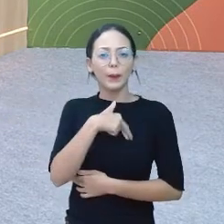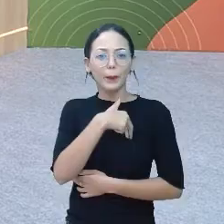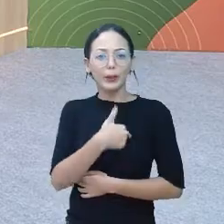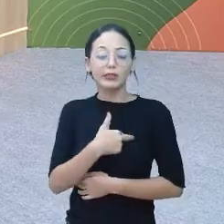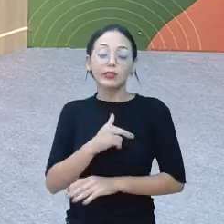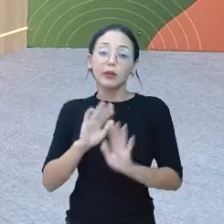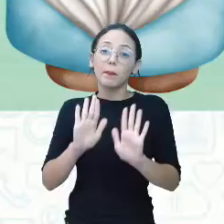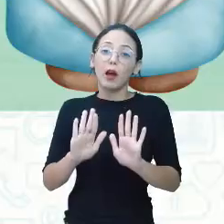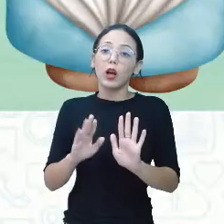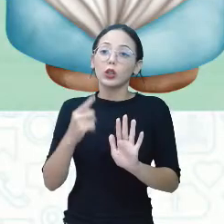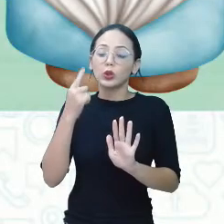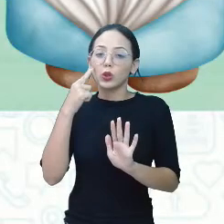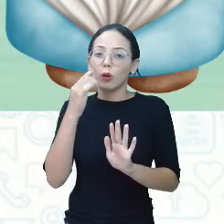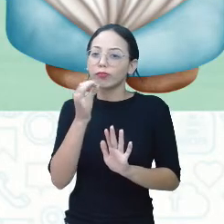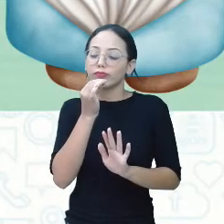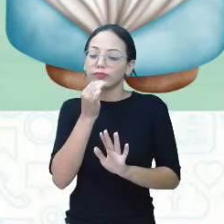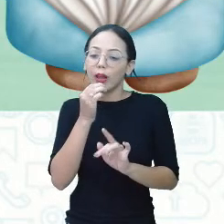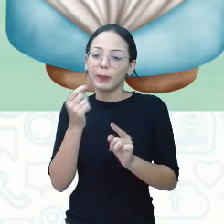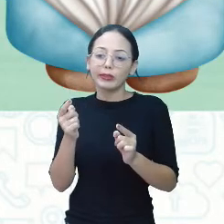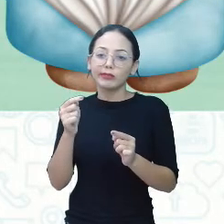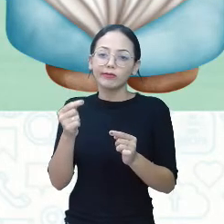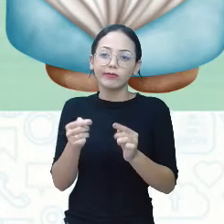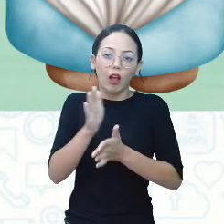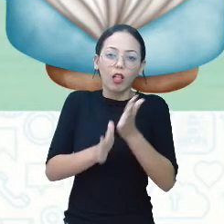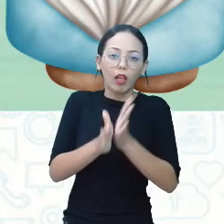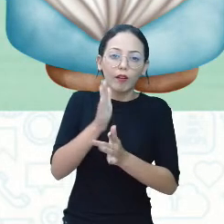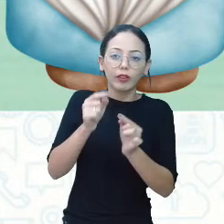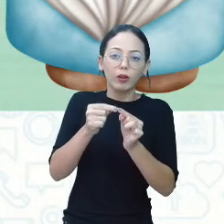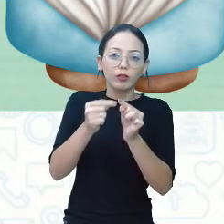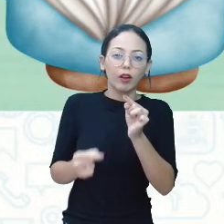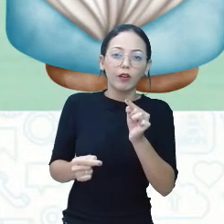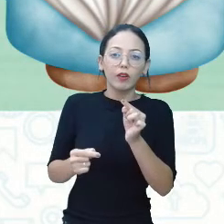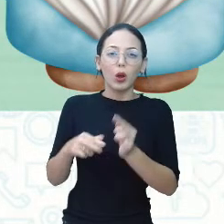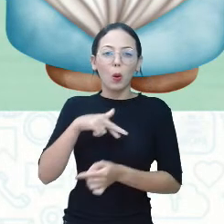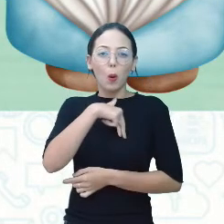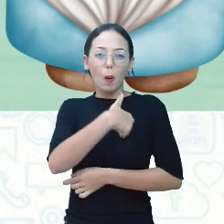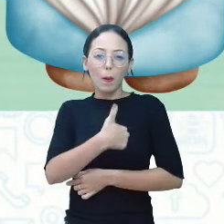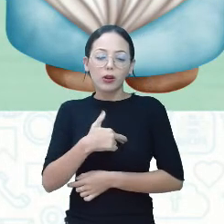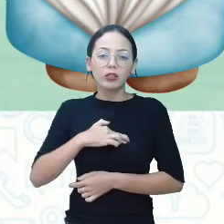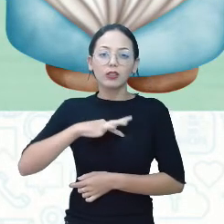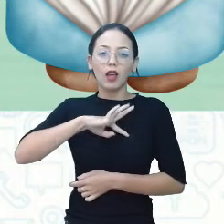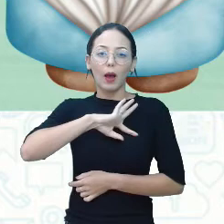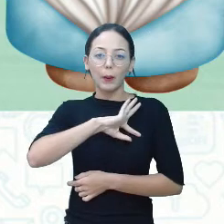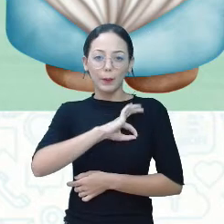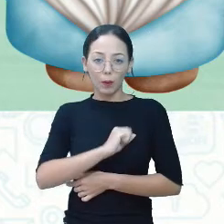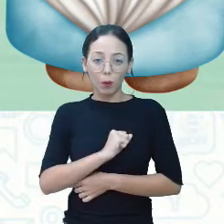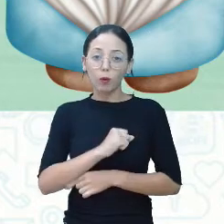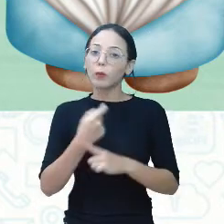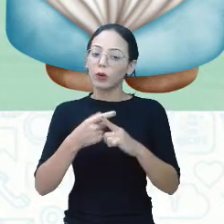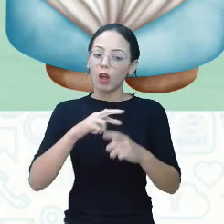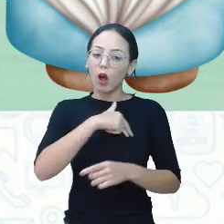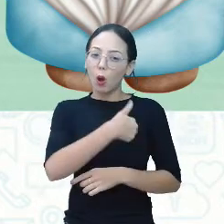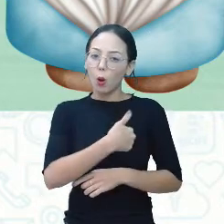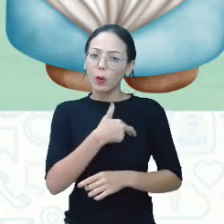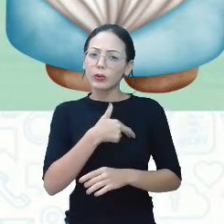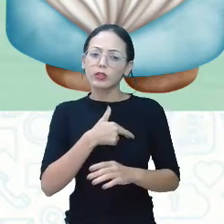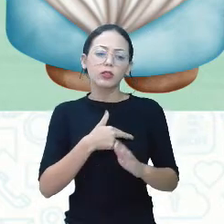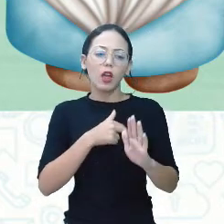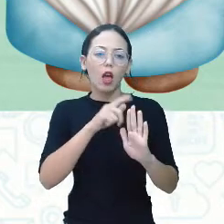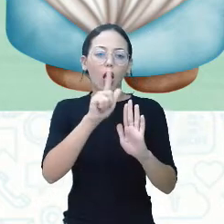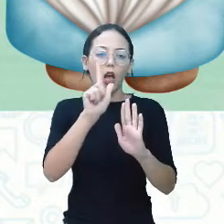não necessariamente tem a ver com o romance romântico. O romance é o gênero, é o